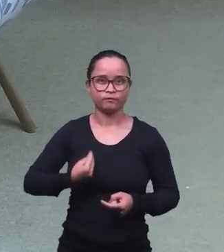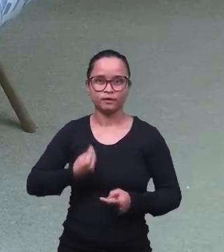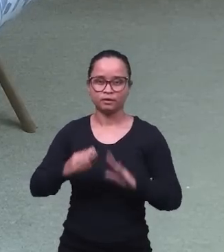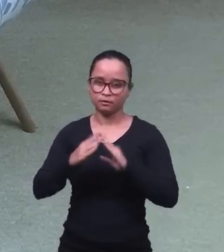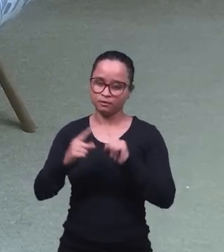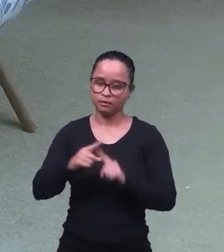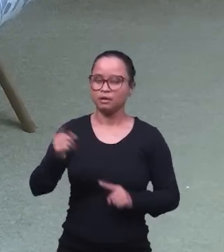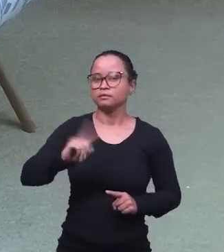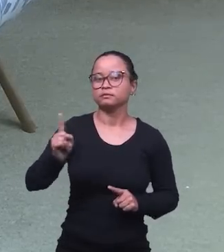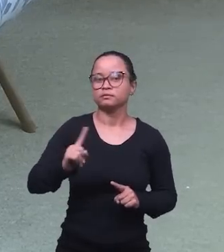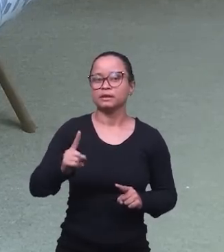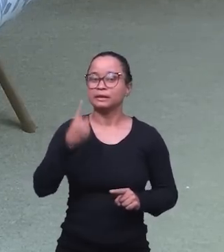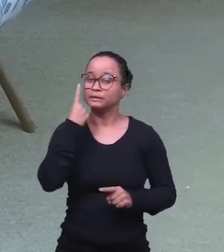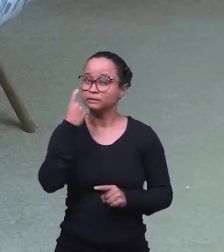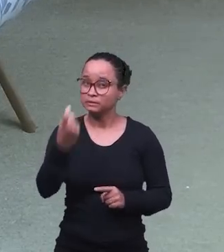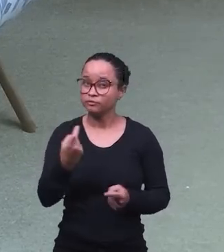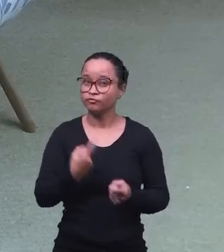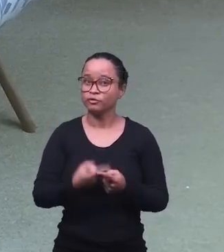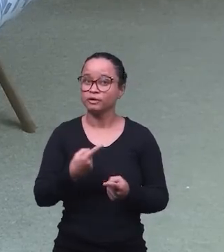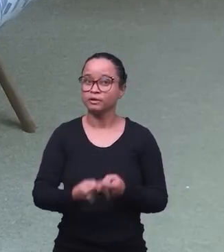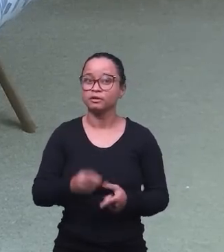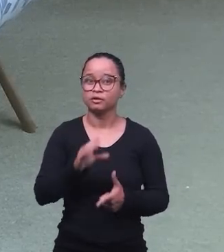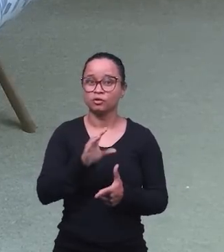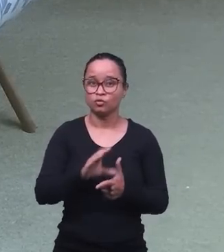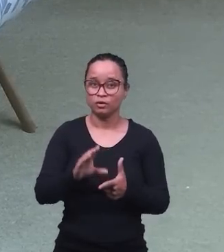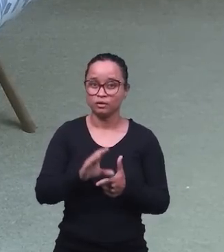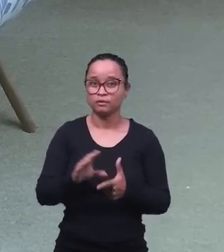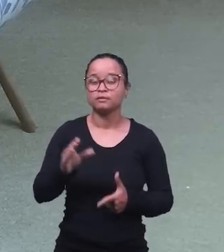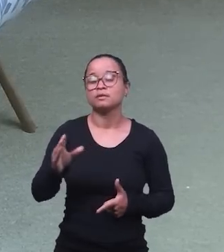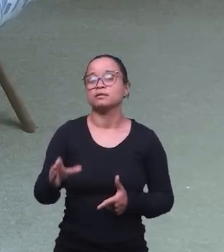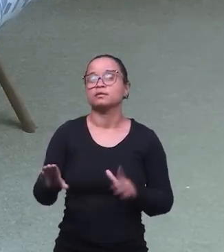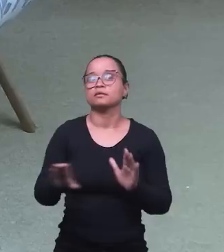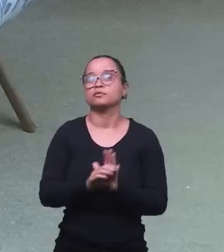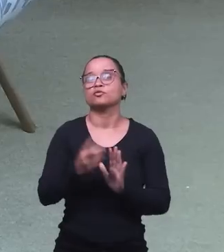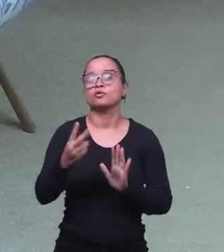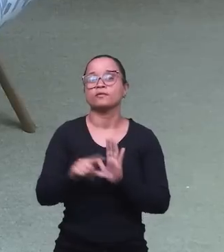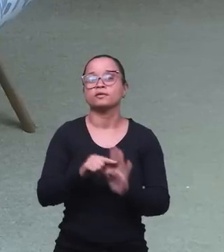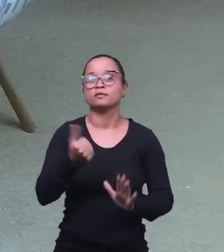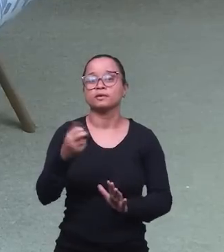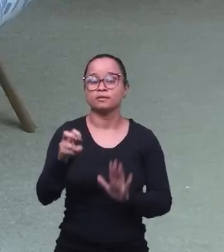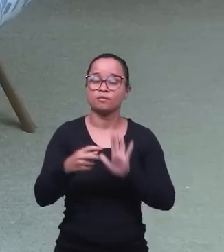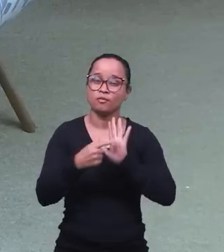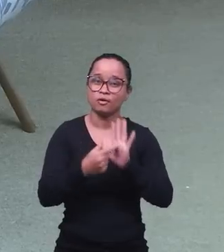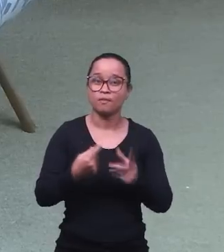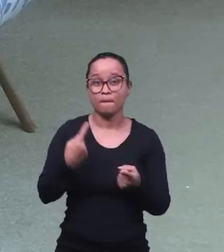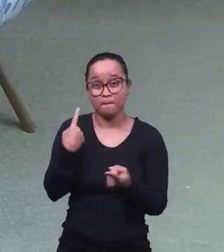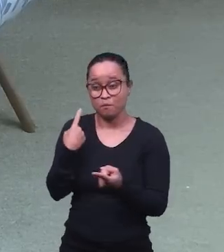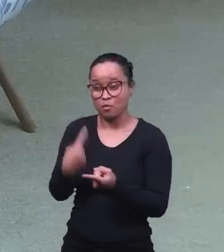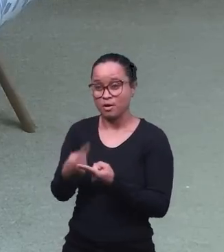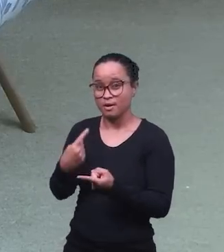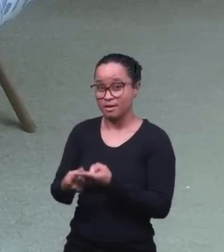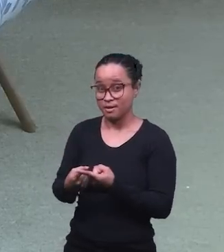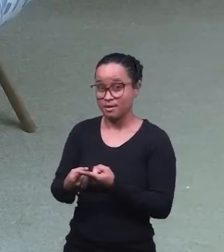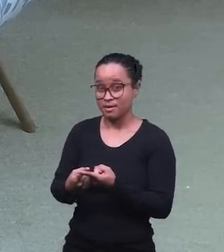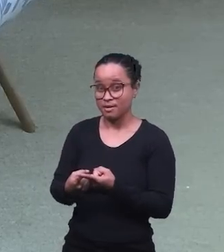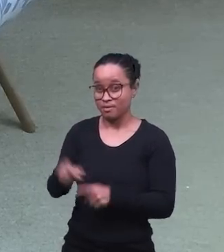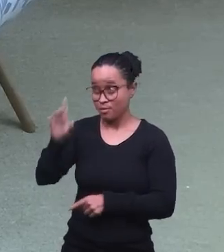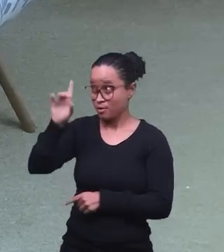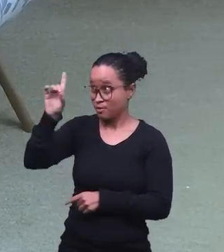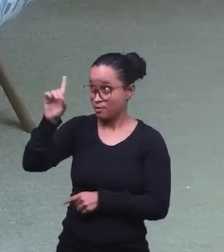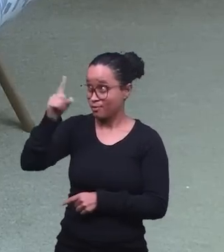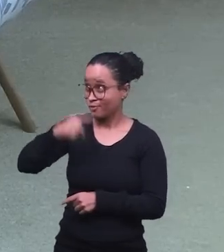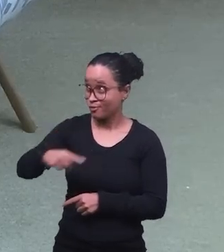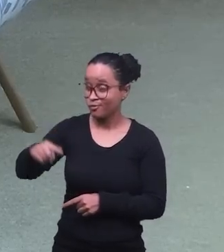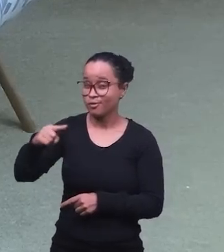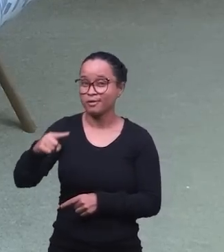igreja. É interessante que, em 2 Coríntios, capítulo 2, verso 15, diz assim: porque para Deus